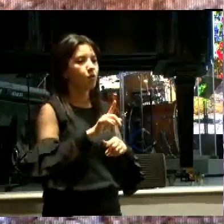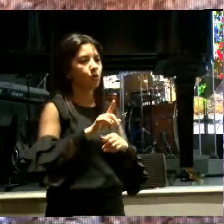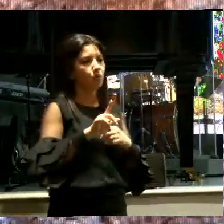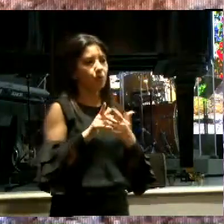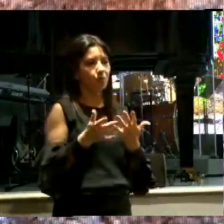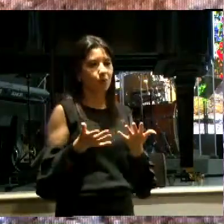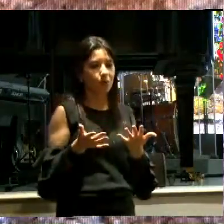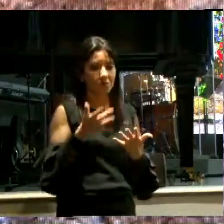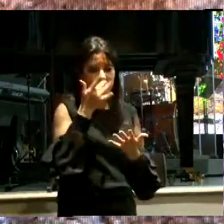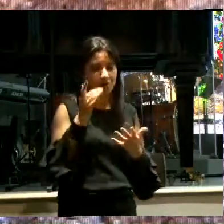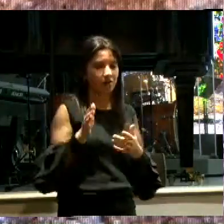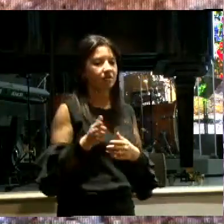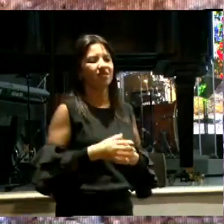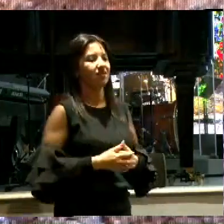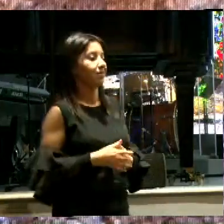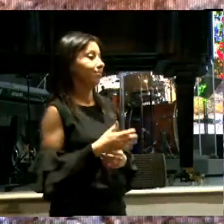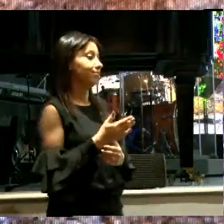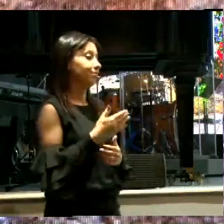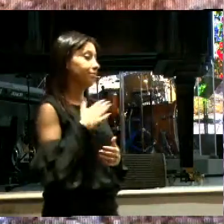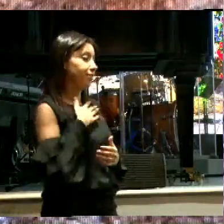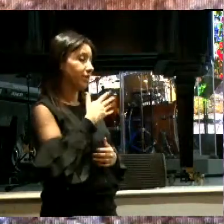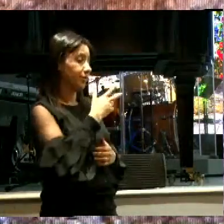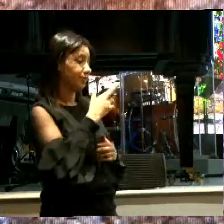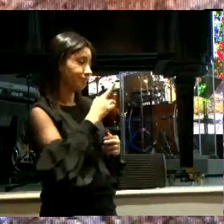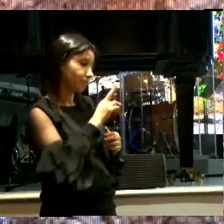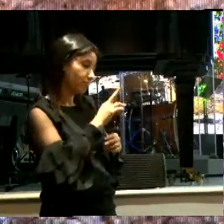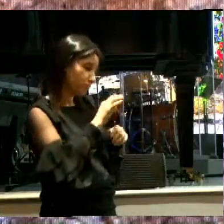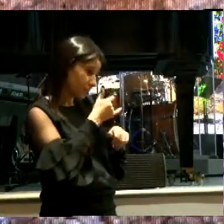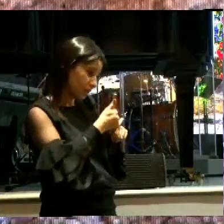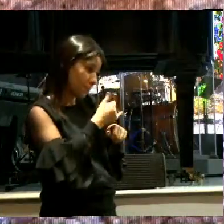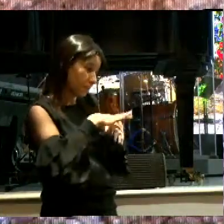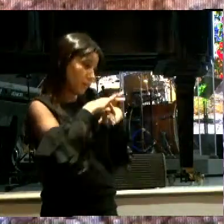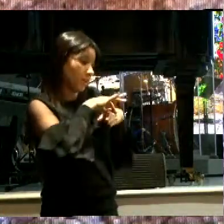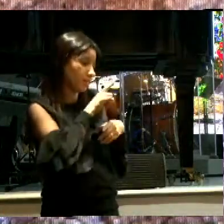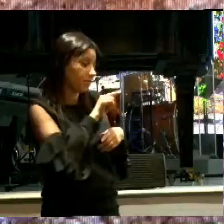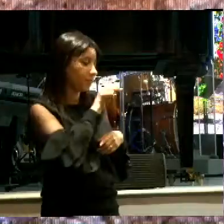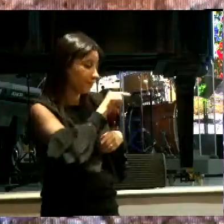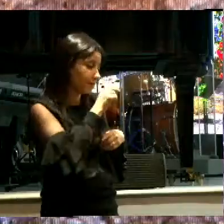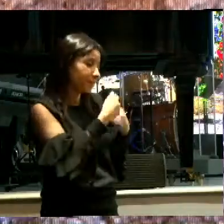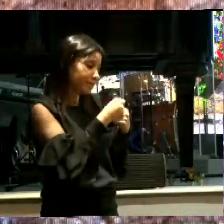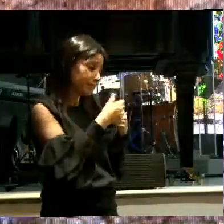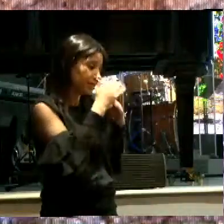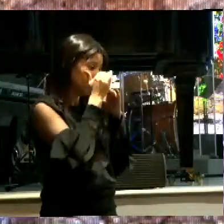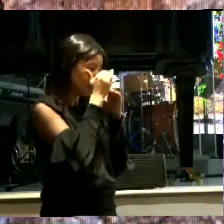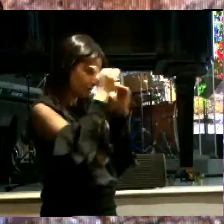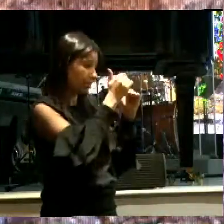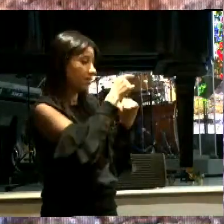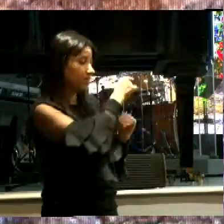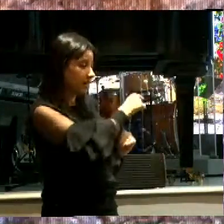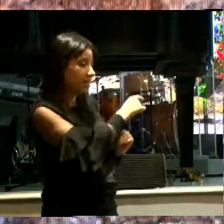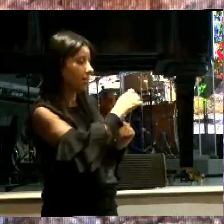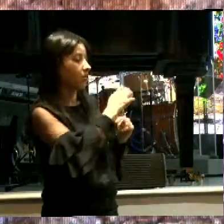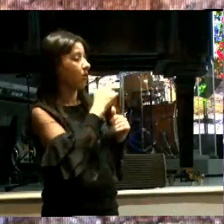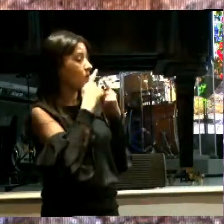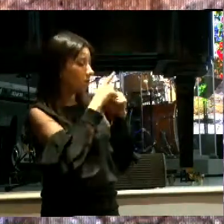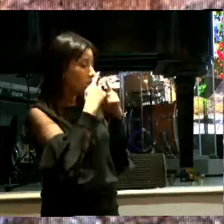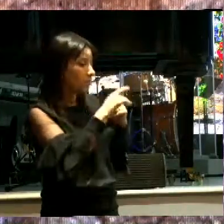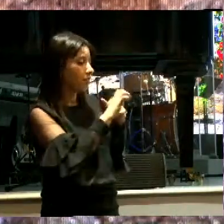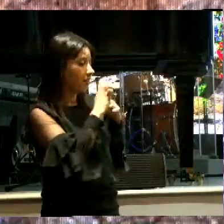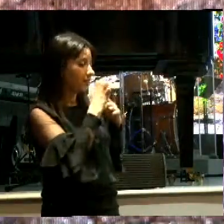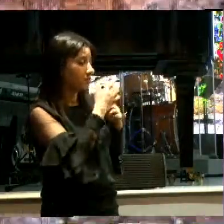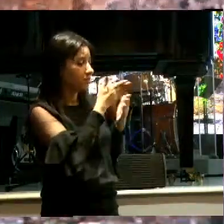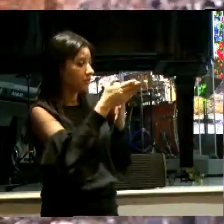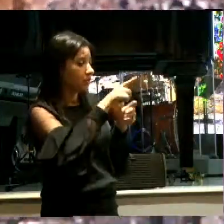a gente vai contigo. E fez a total diferença. Então eu não sei com que tipo de companhia você